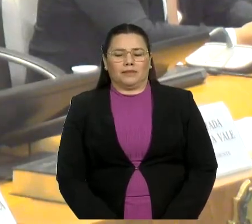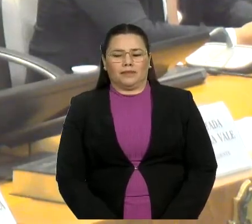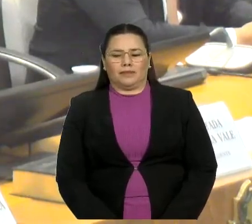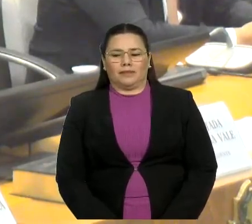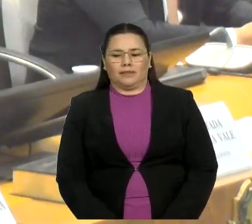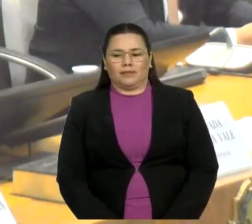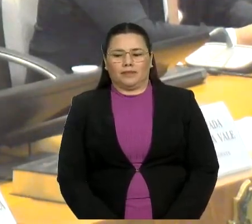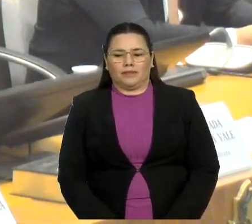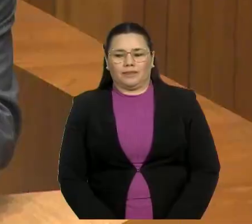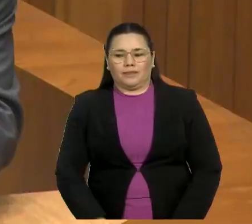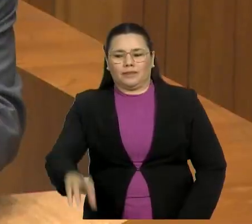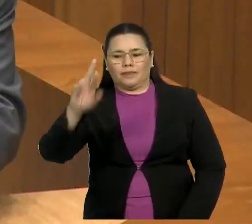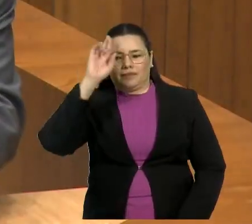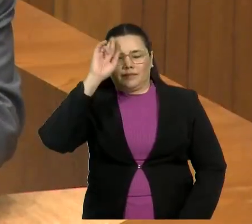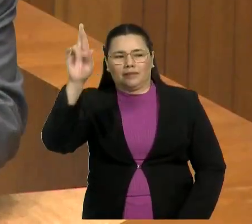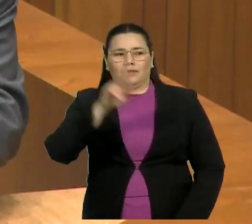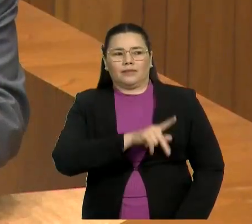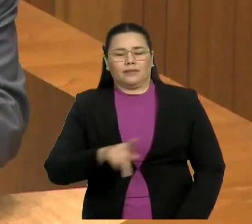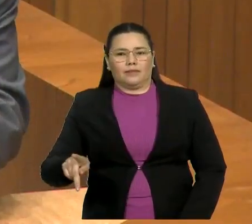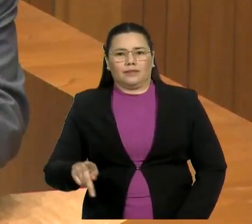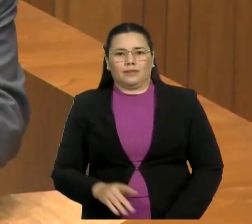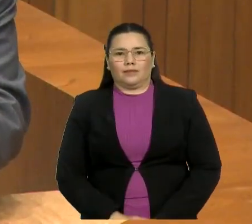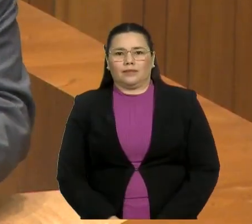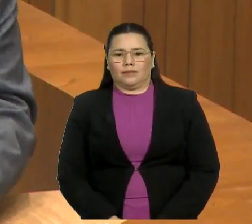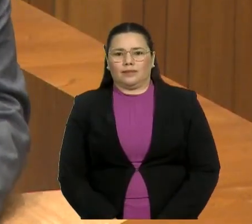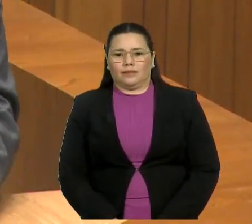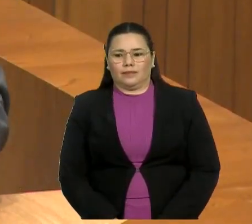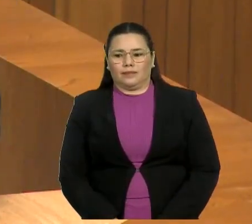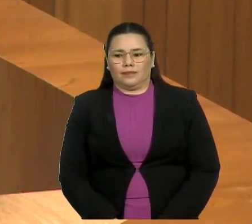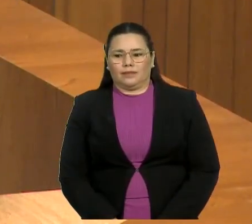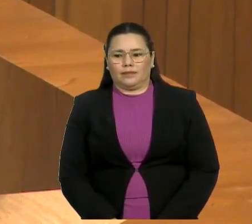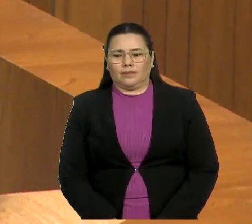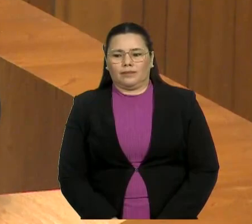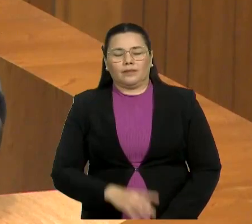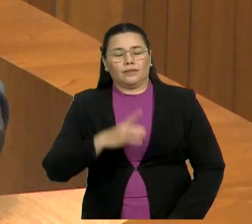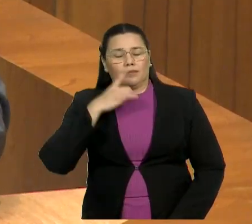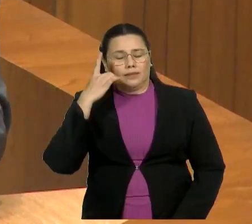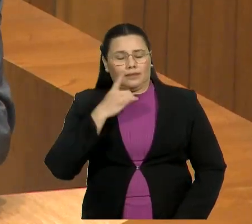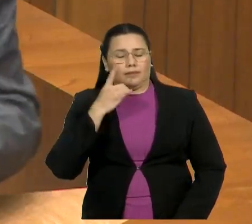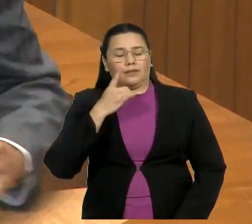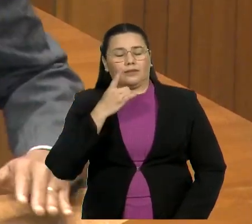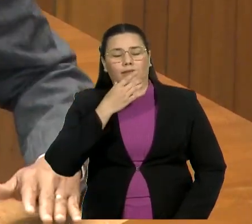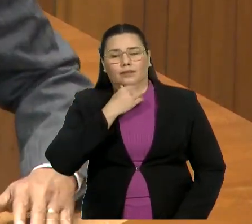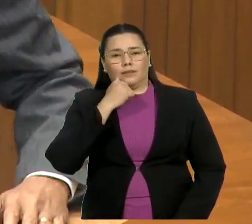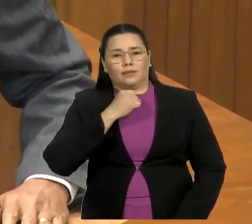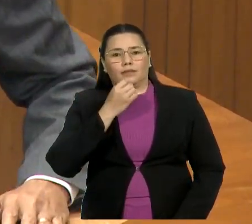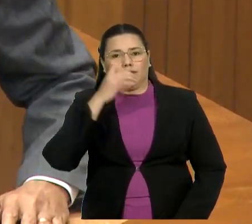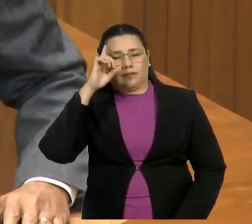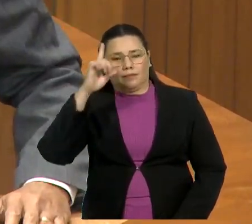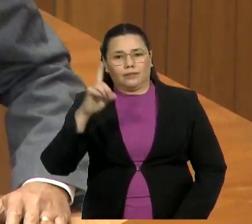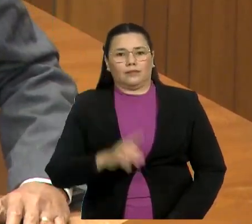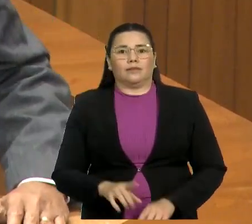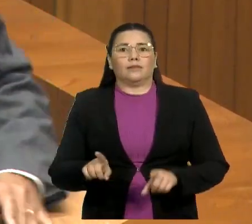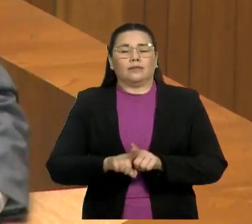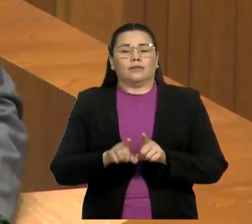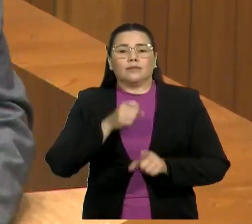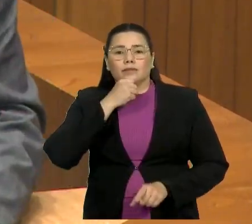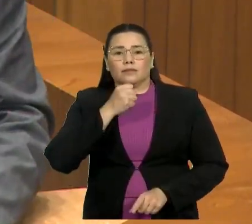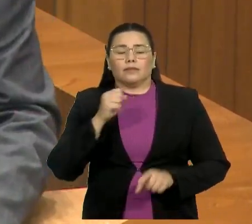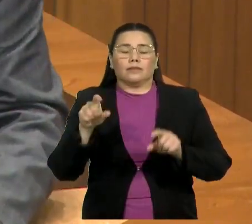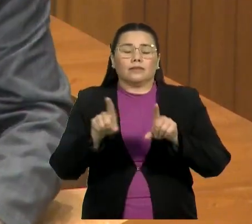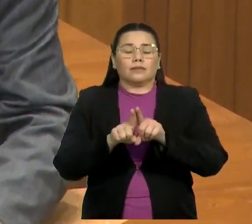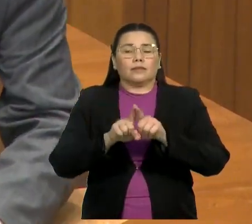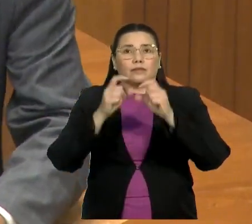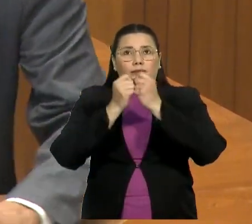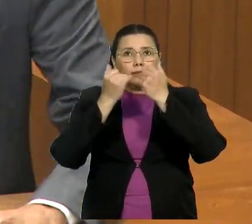Senhora presidenta, bom dia, deputados, deputados, galeria, imprensa que nos acompanha pelo